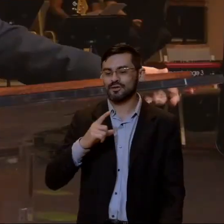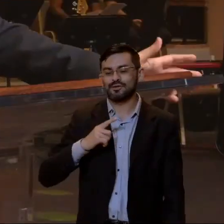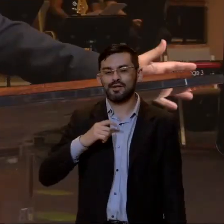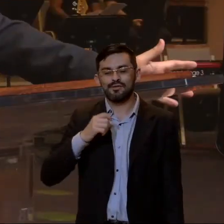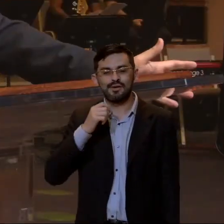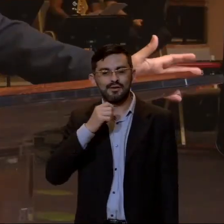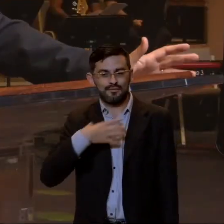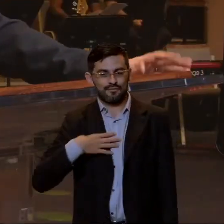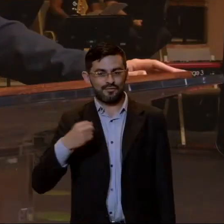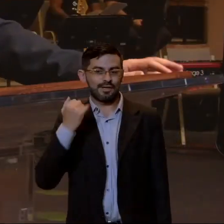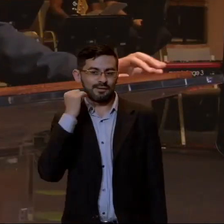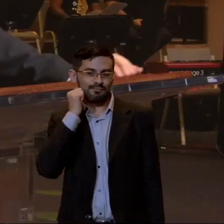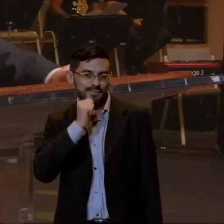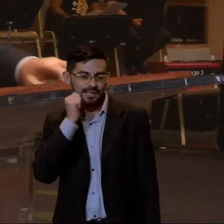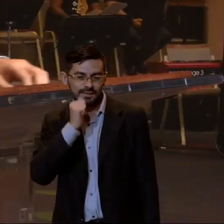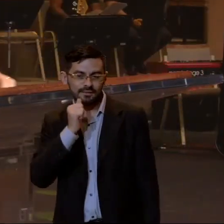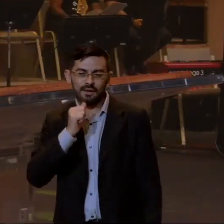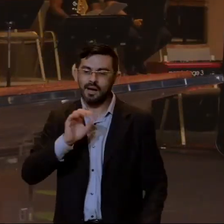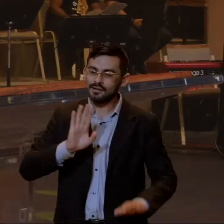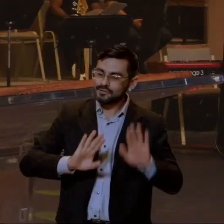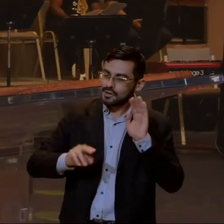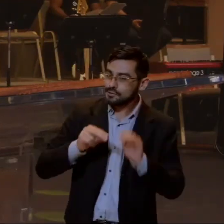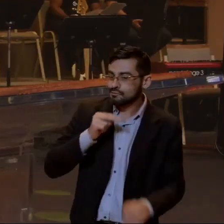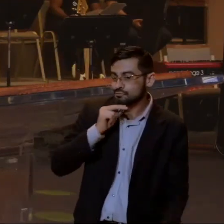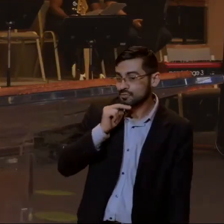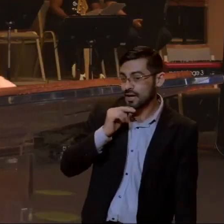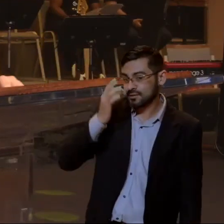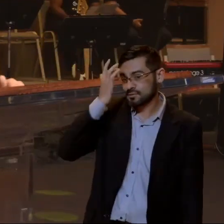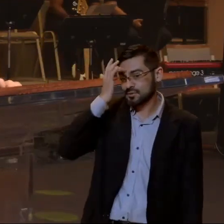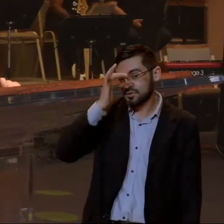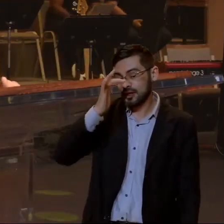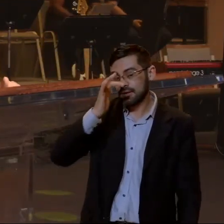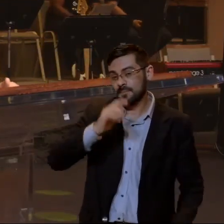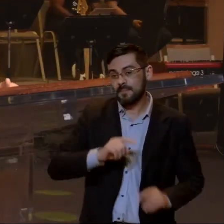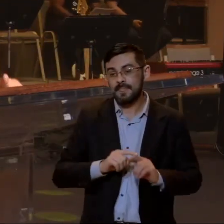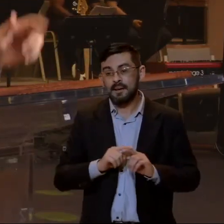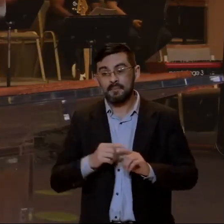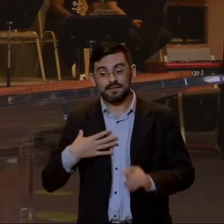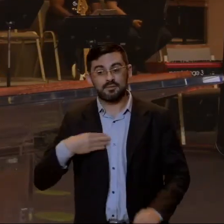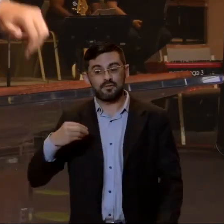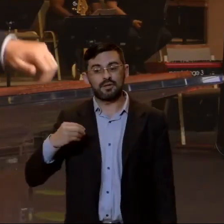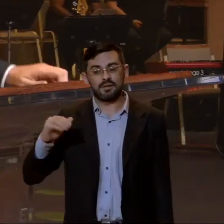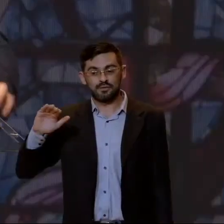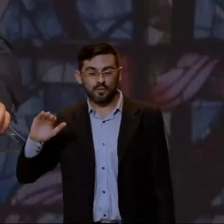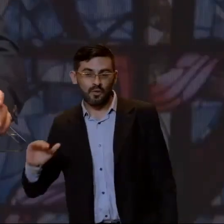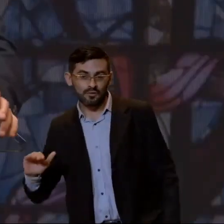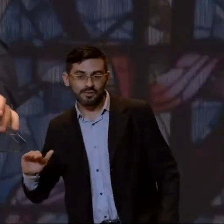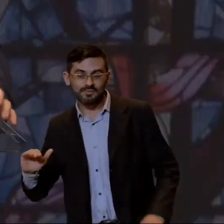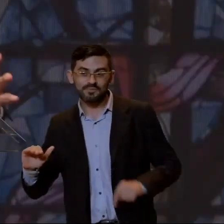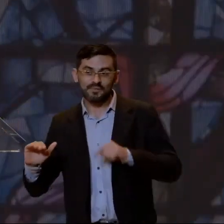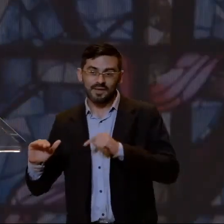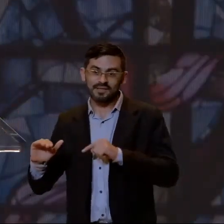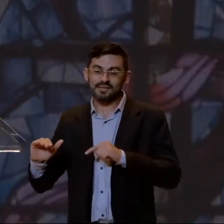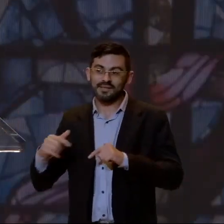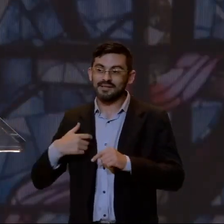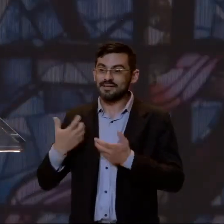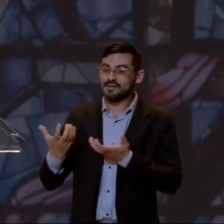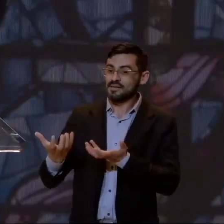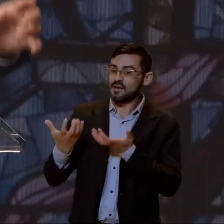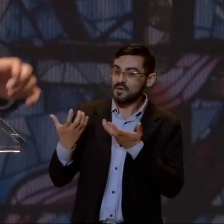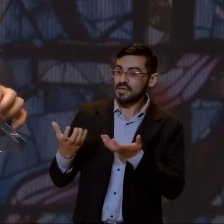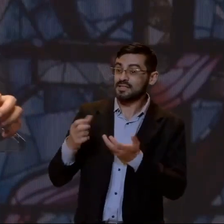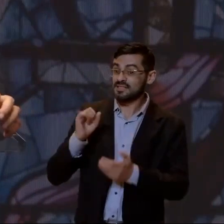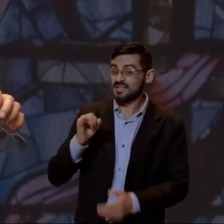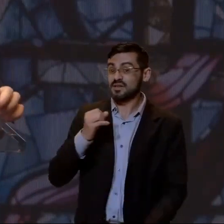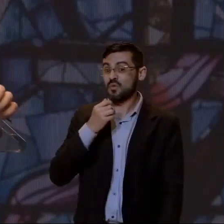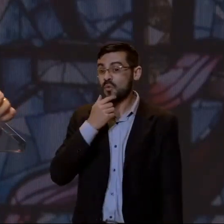O neto, quem sabe? Talvez o neto, né? A minha filha mais nova que está aqui, né? Eu queria, se